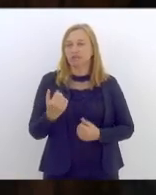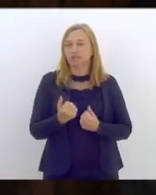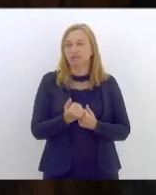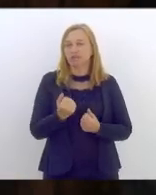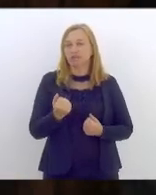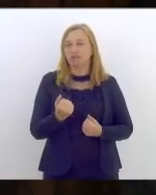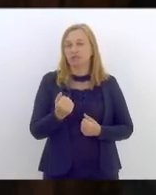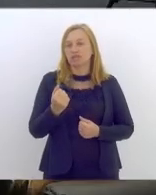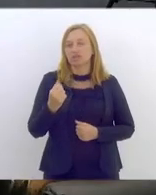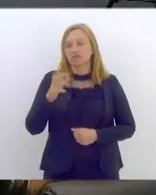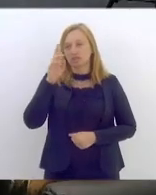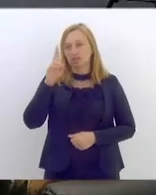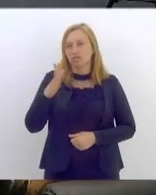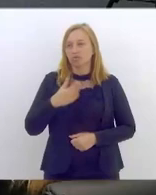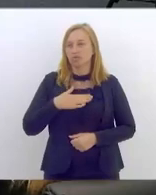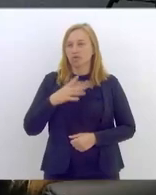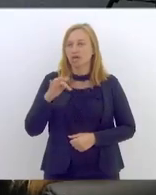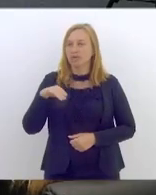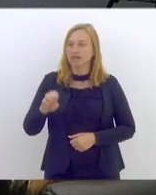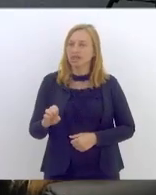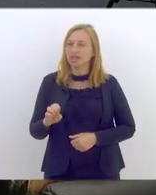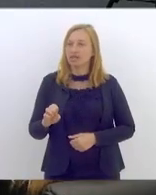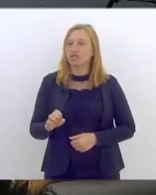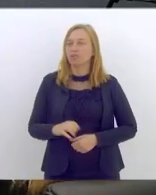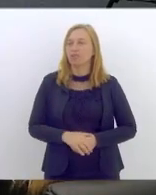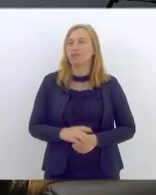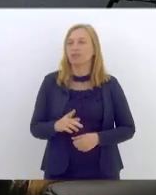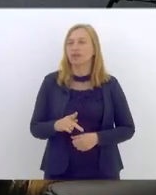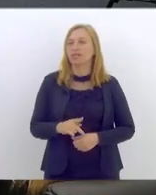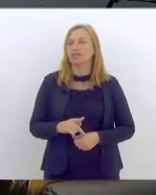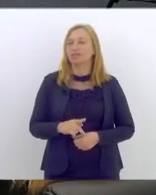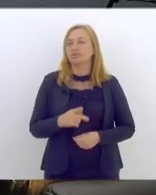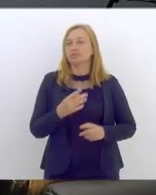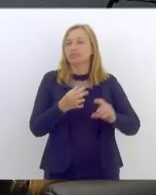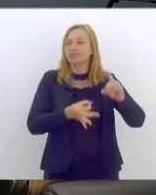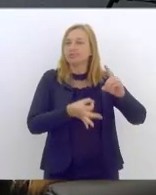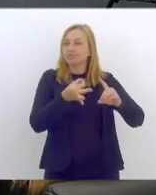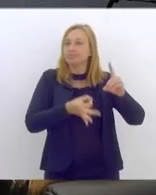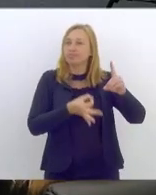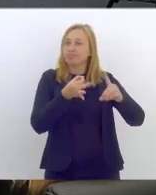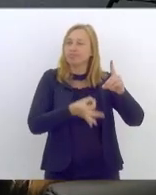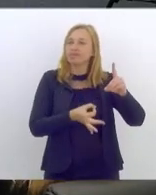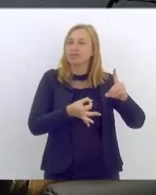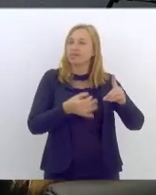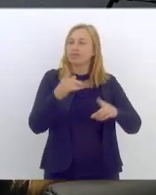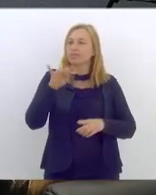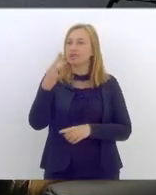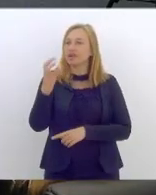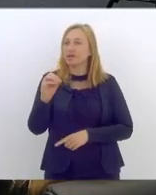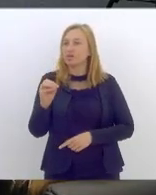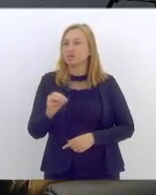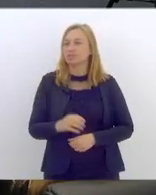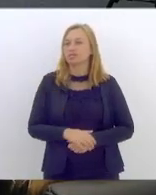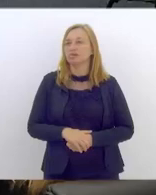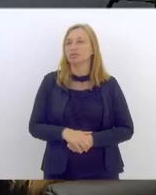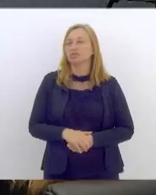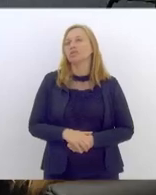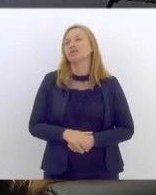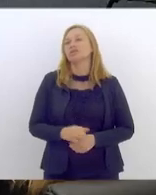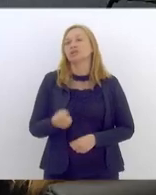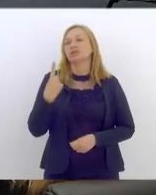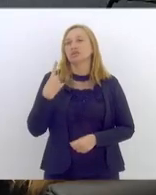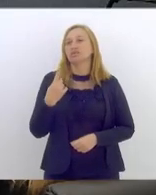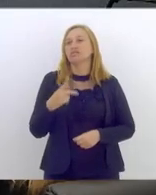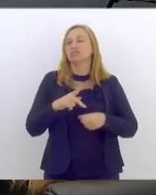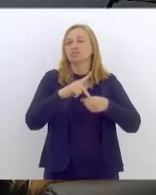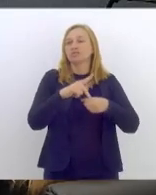meu gabinete procurador-geral de Justiça Desembargador José mues Pinheiro que ex-procurador Geral de